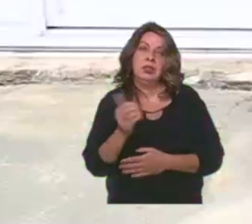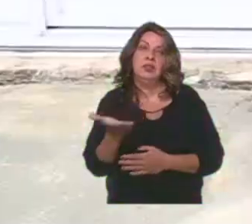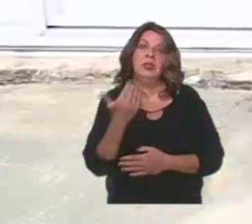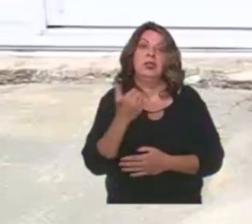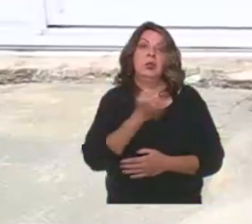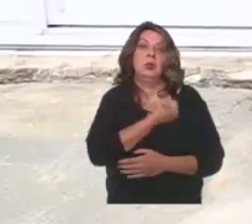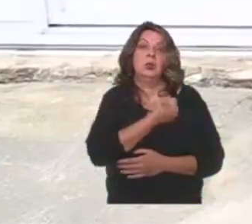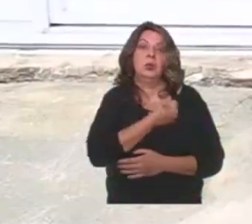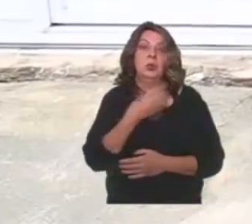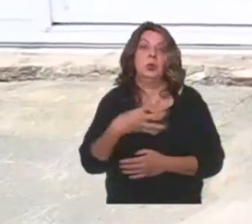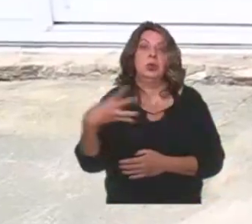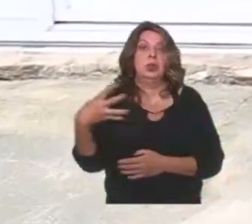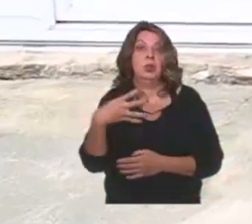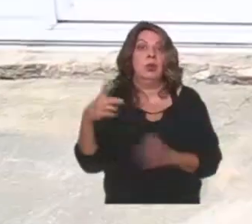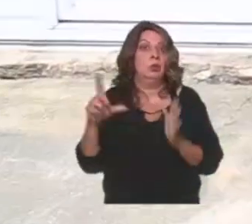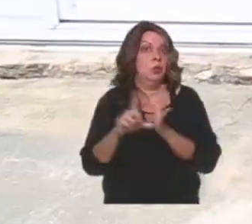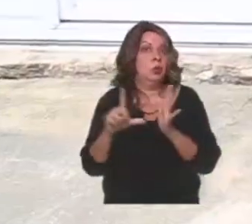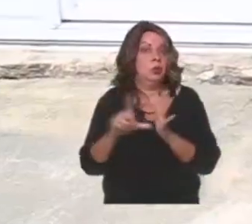loja!